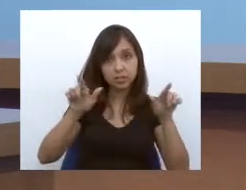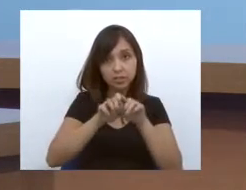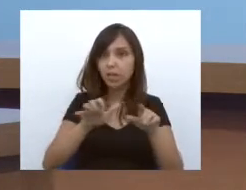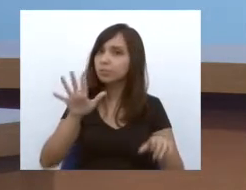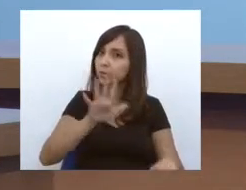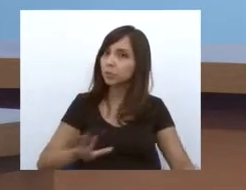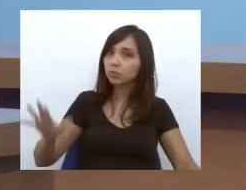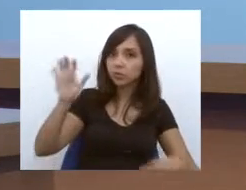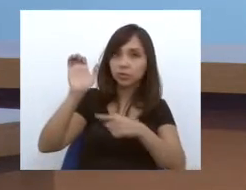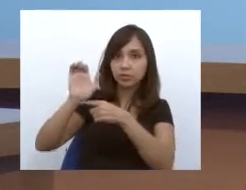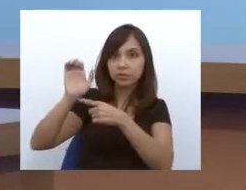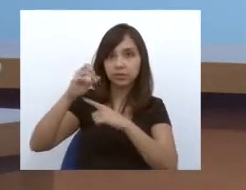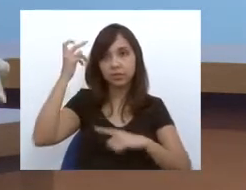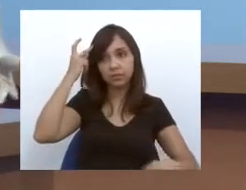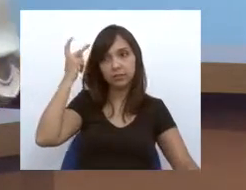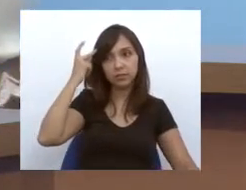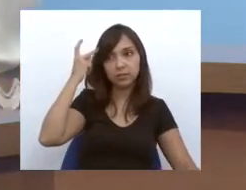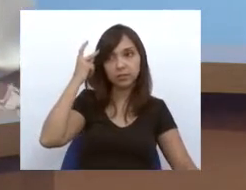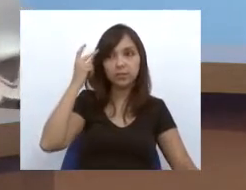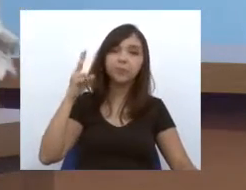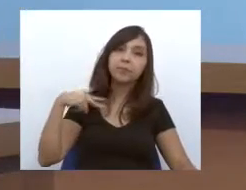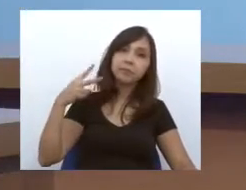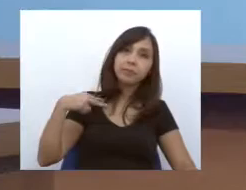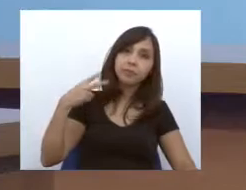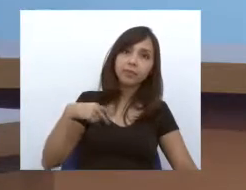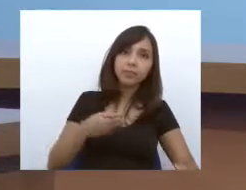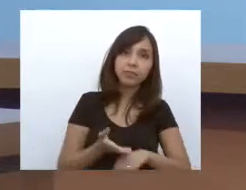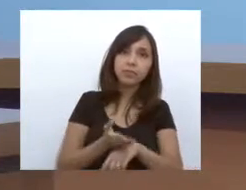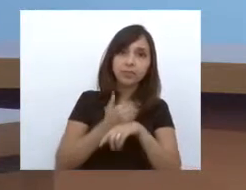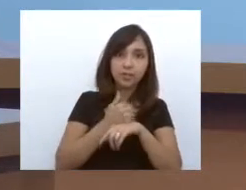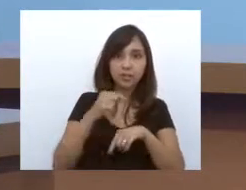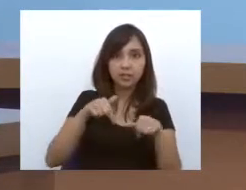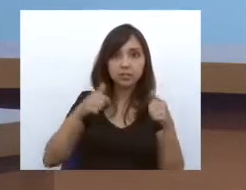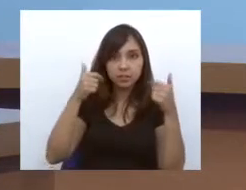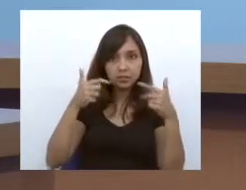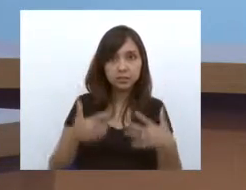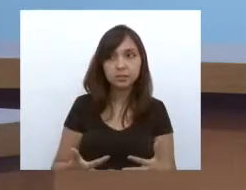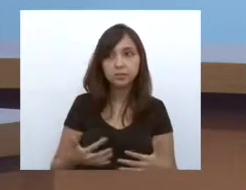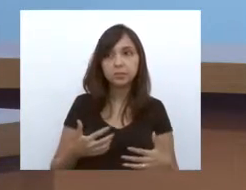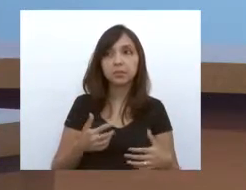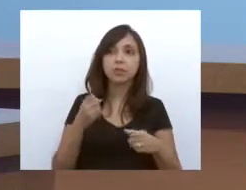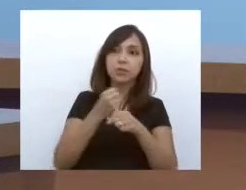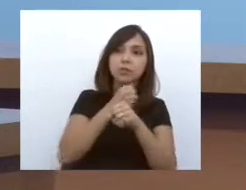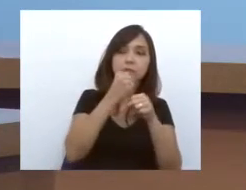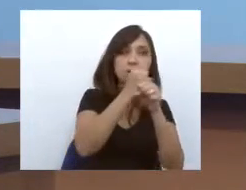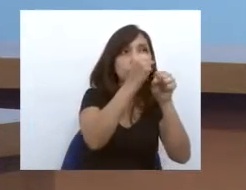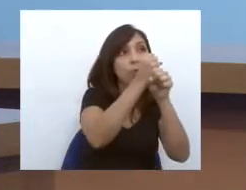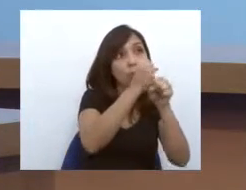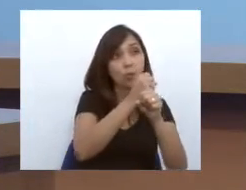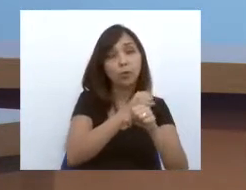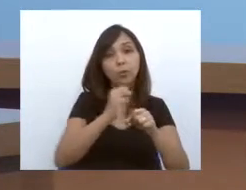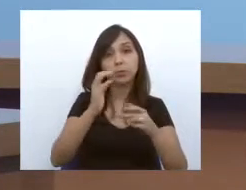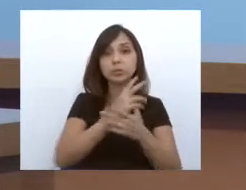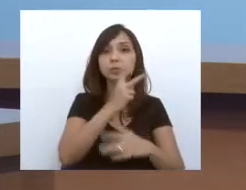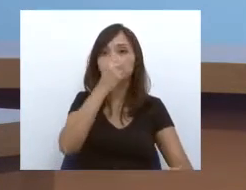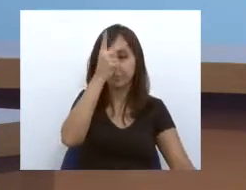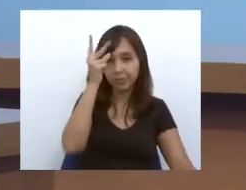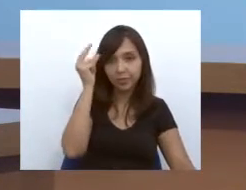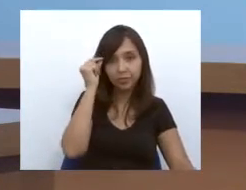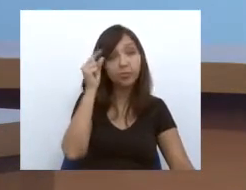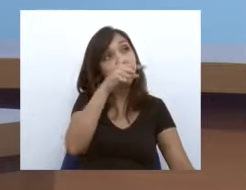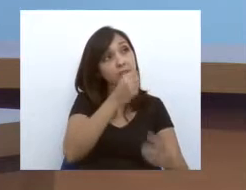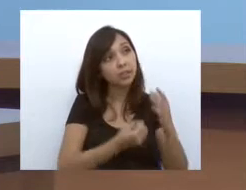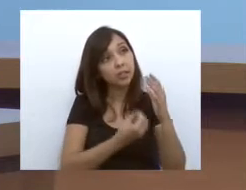estado de São Paulo. O vereador que me antecedeu falou bem aqui das obras que o prefeito de Guarulhos